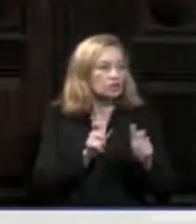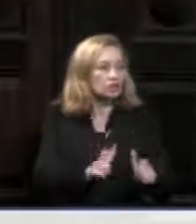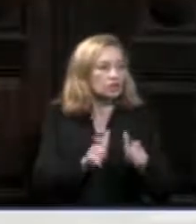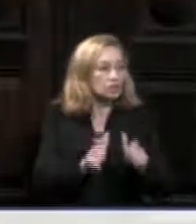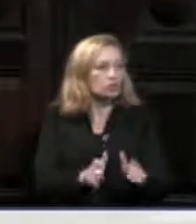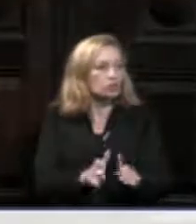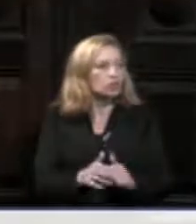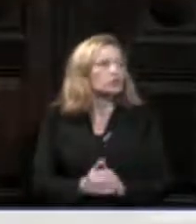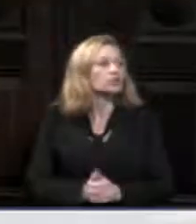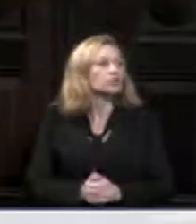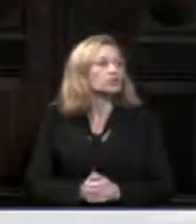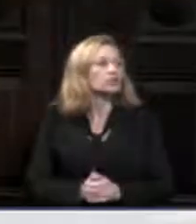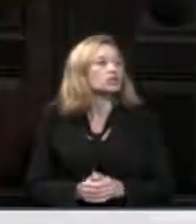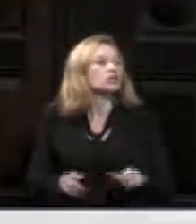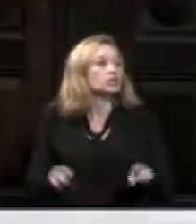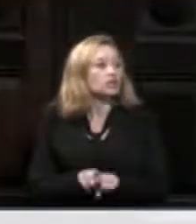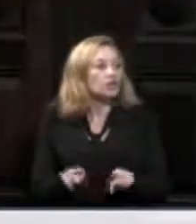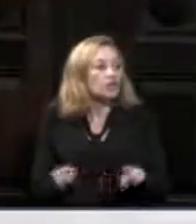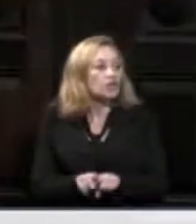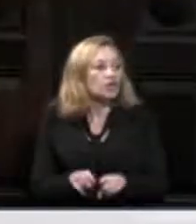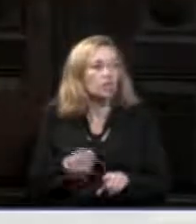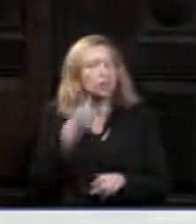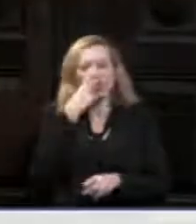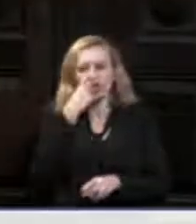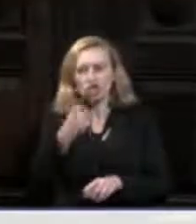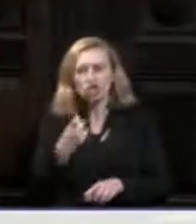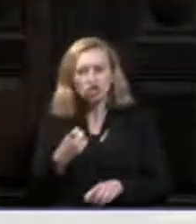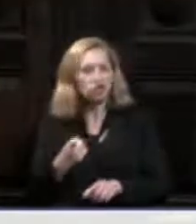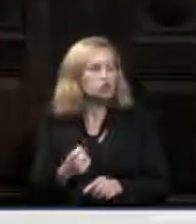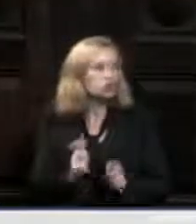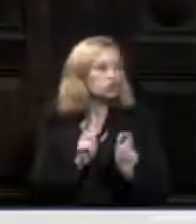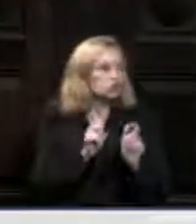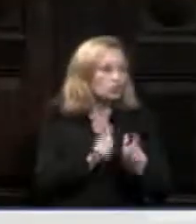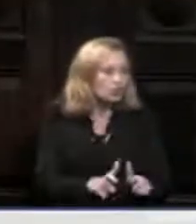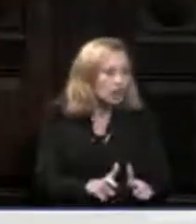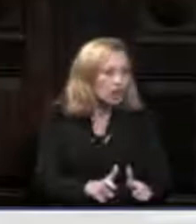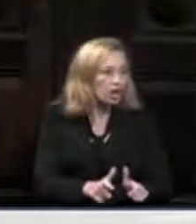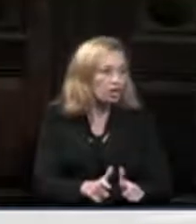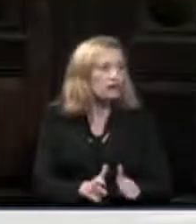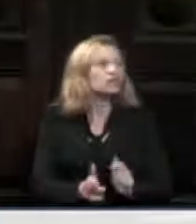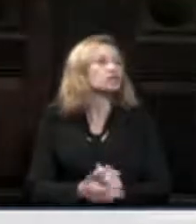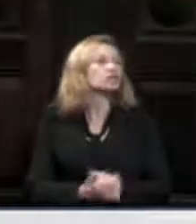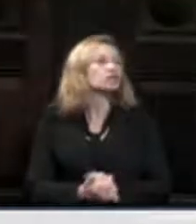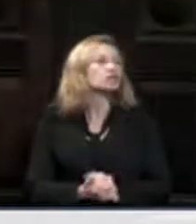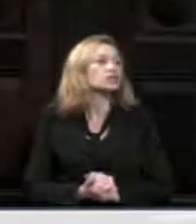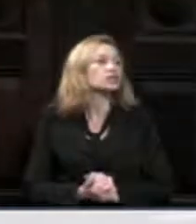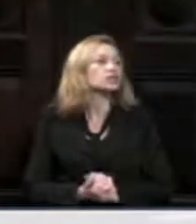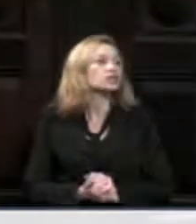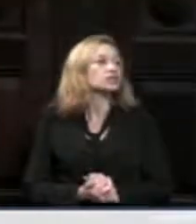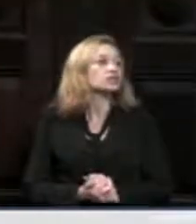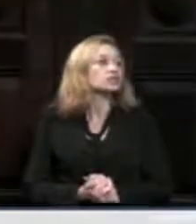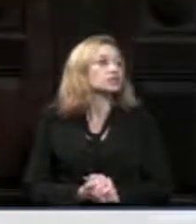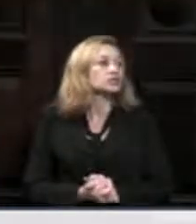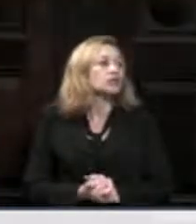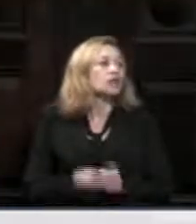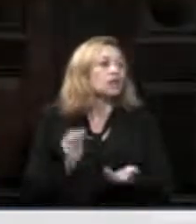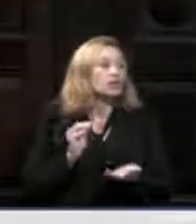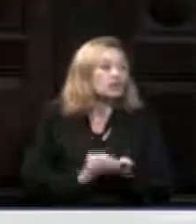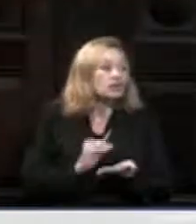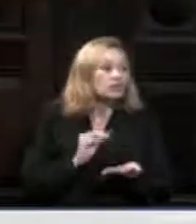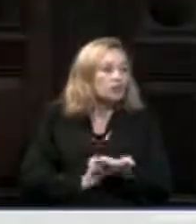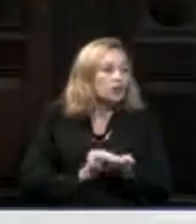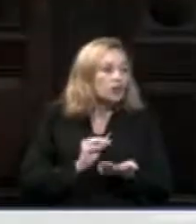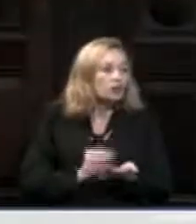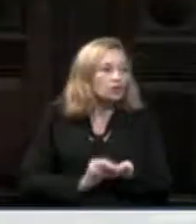pelo esgoto que é lançado hoje no lençol freático, pela inexistência de rede coletora de